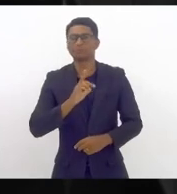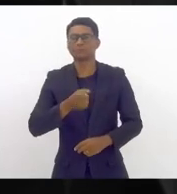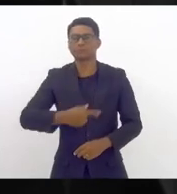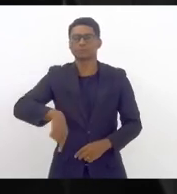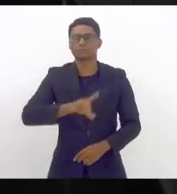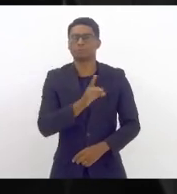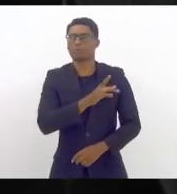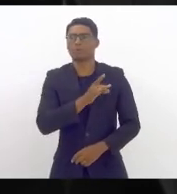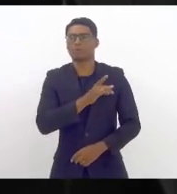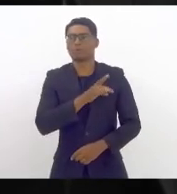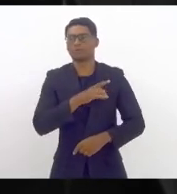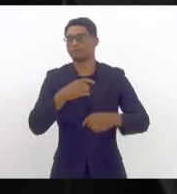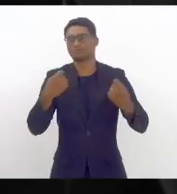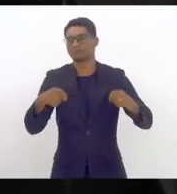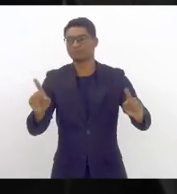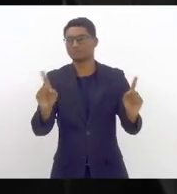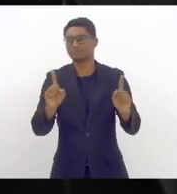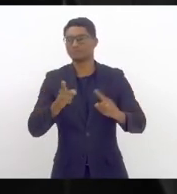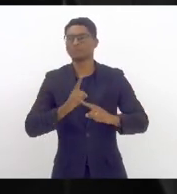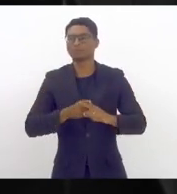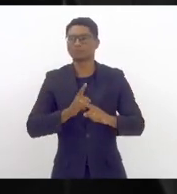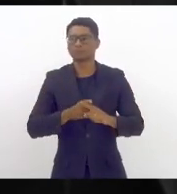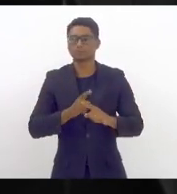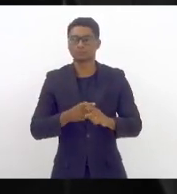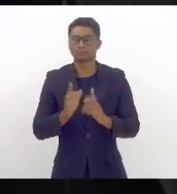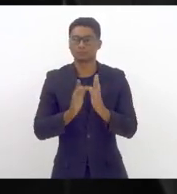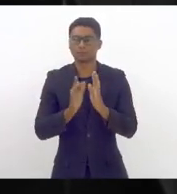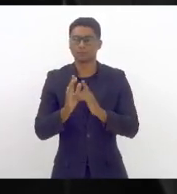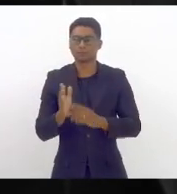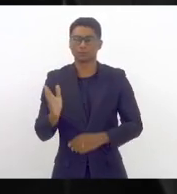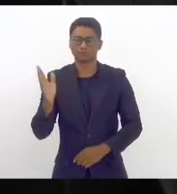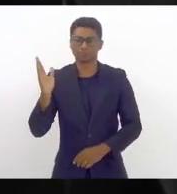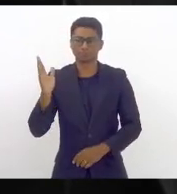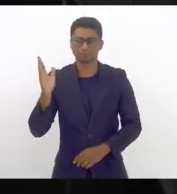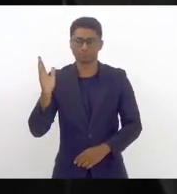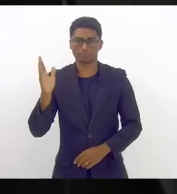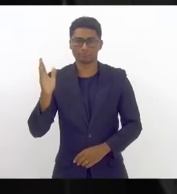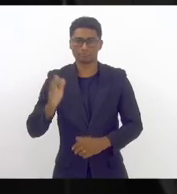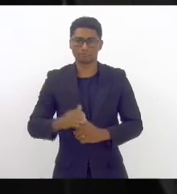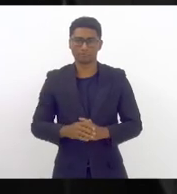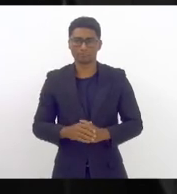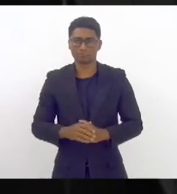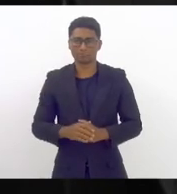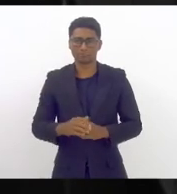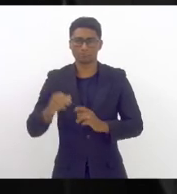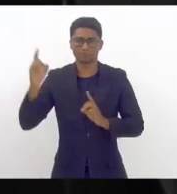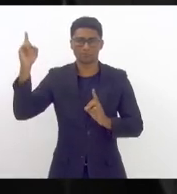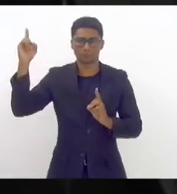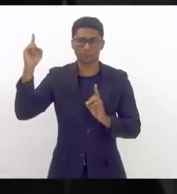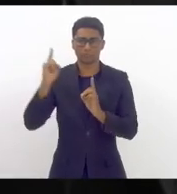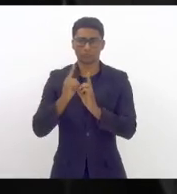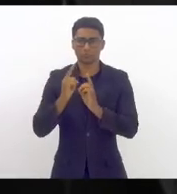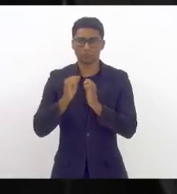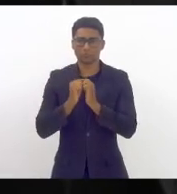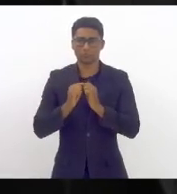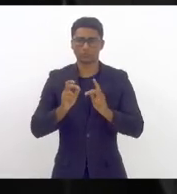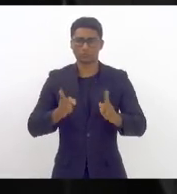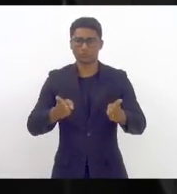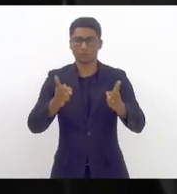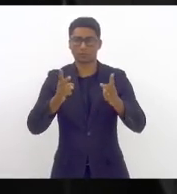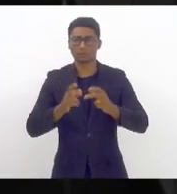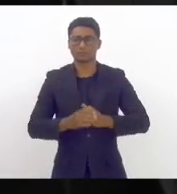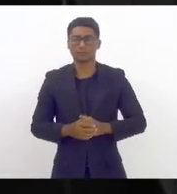menos pois nosso senhor Jesus Cristo está conosco e